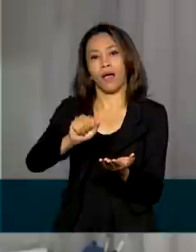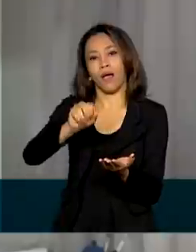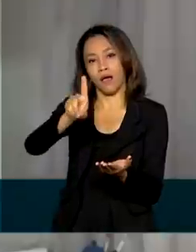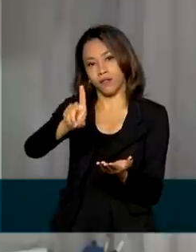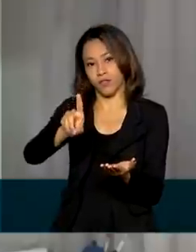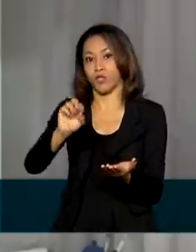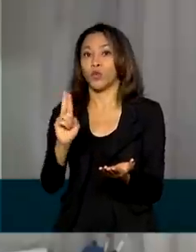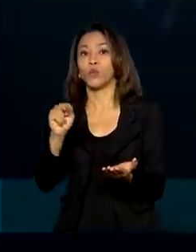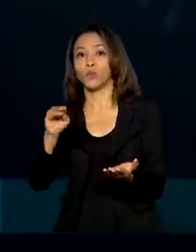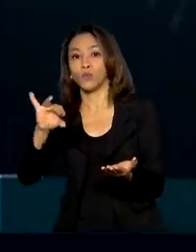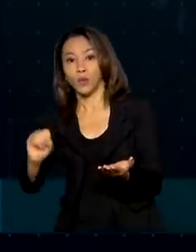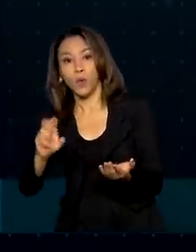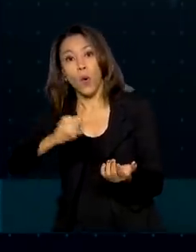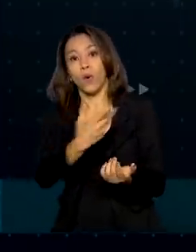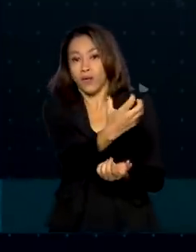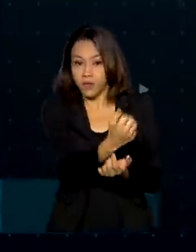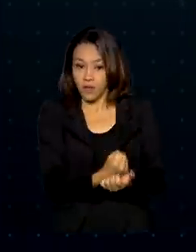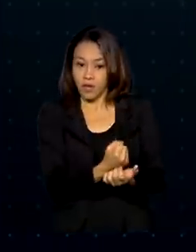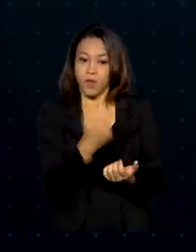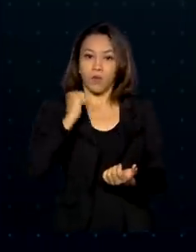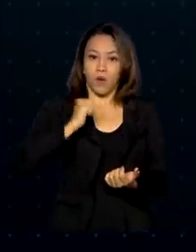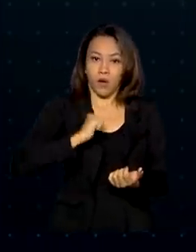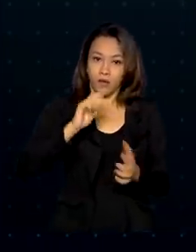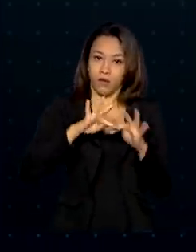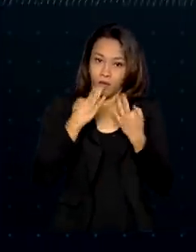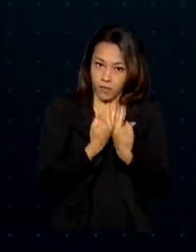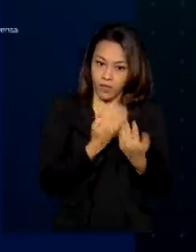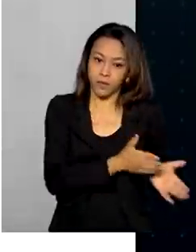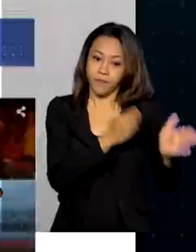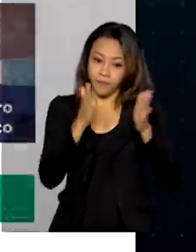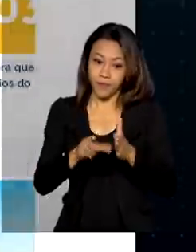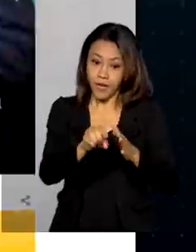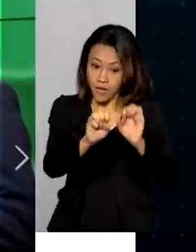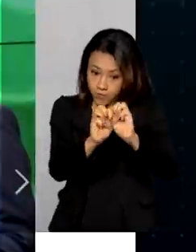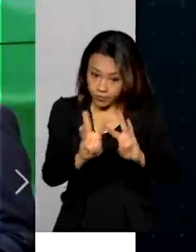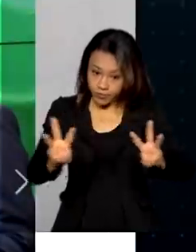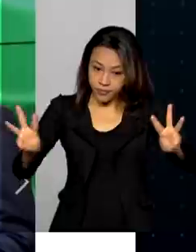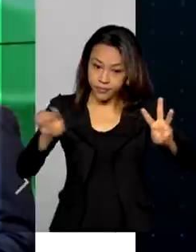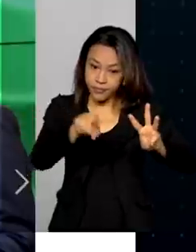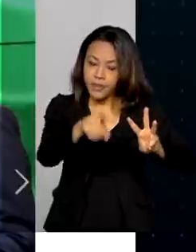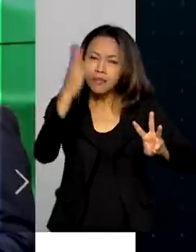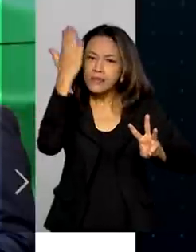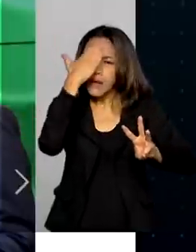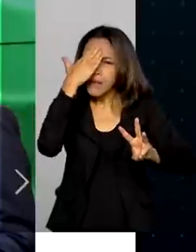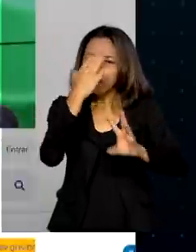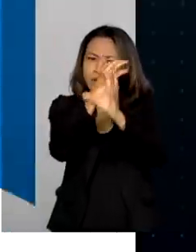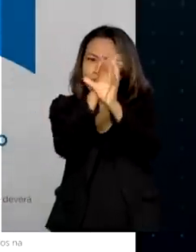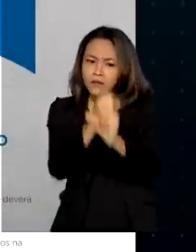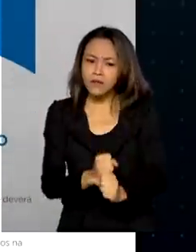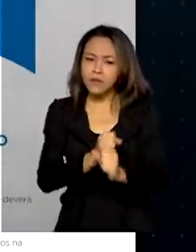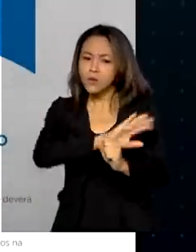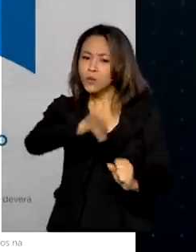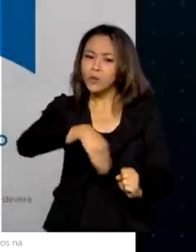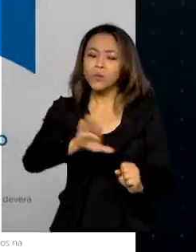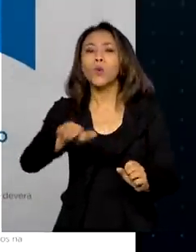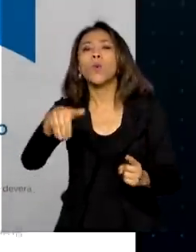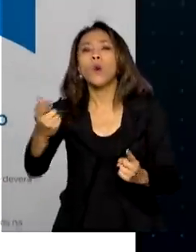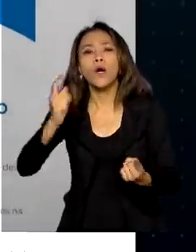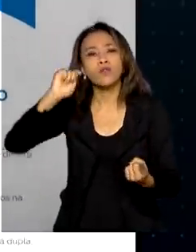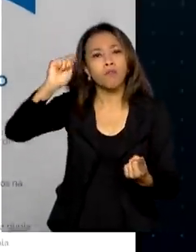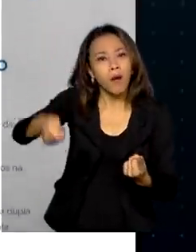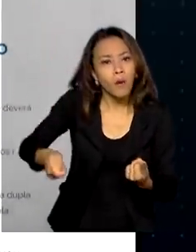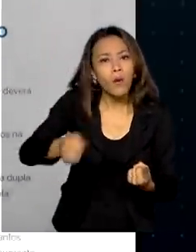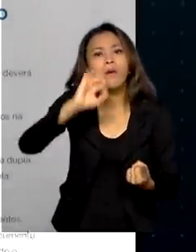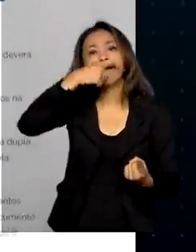beneficiário do bolsa família no site do Ministério da Cidadania é possível verificar o valor total recebido quando foi